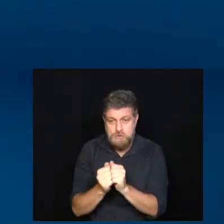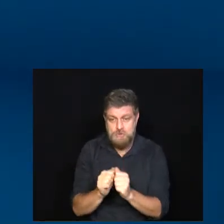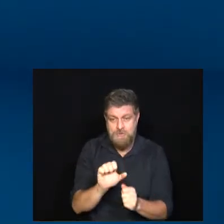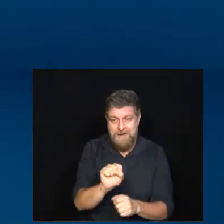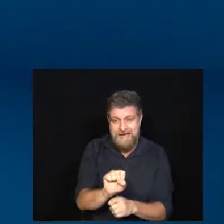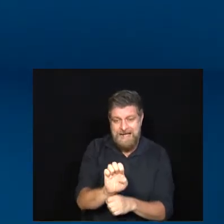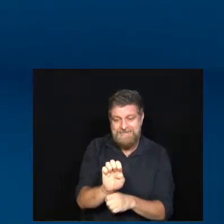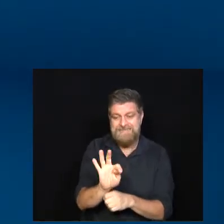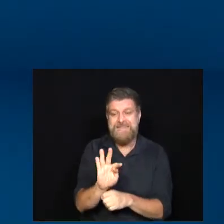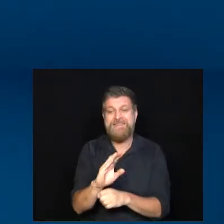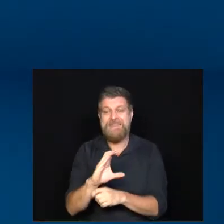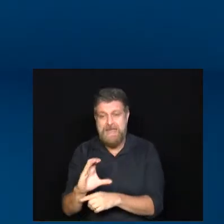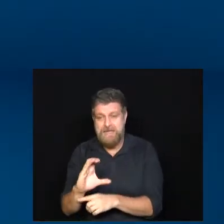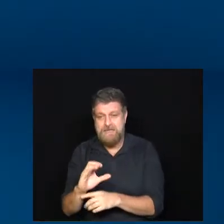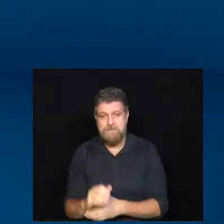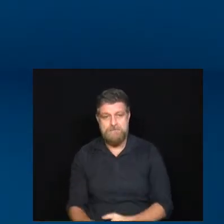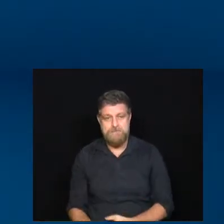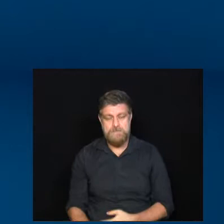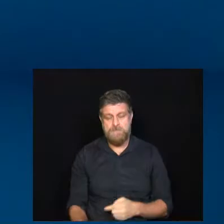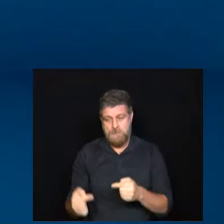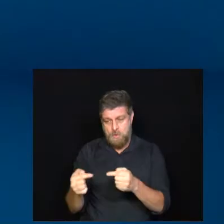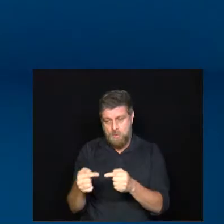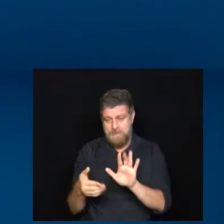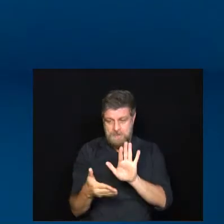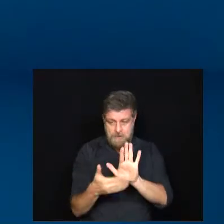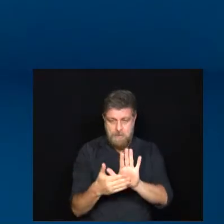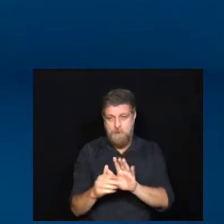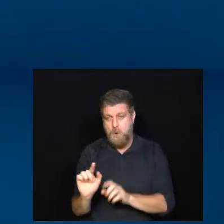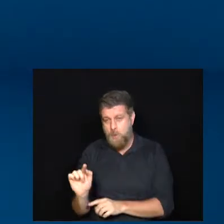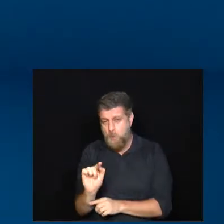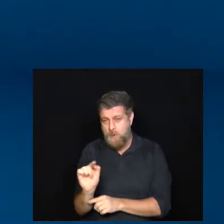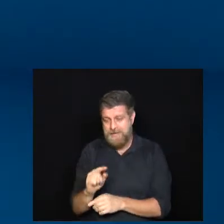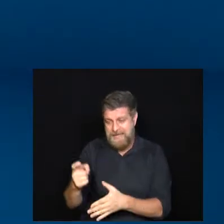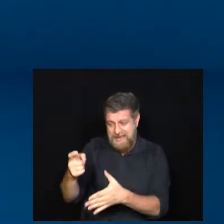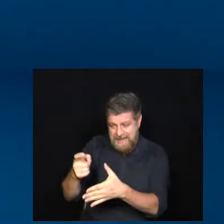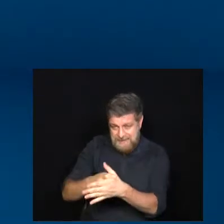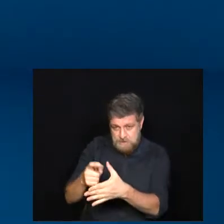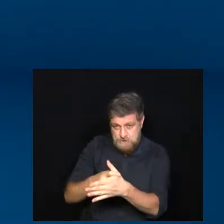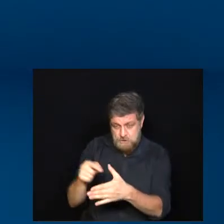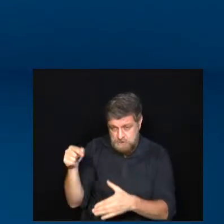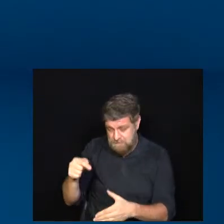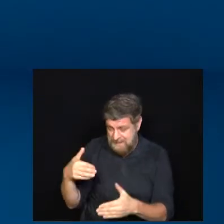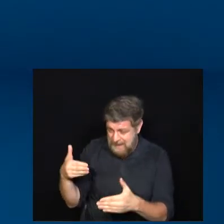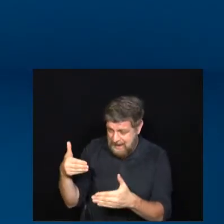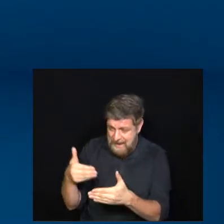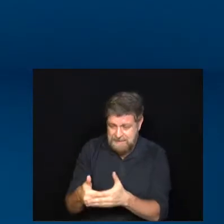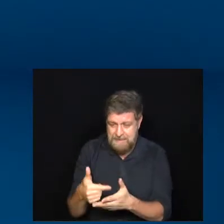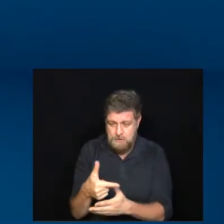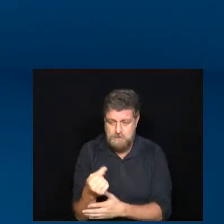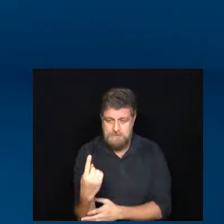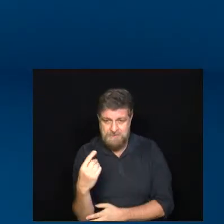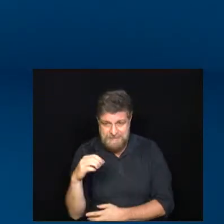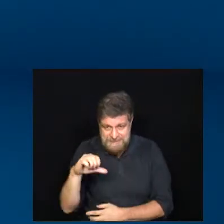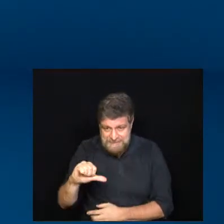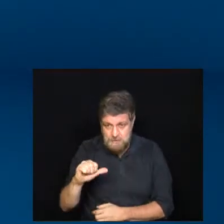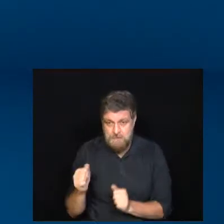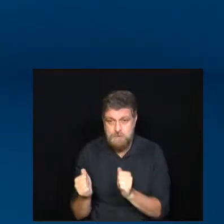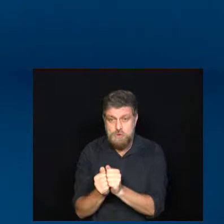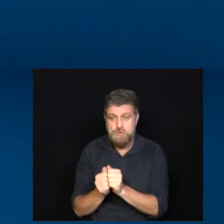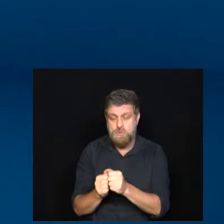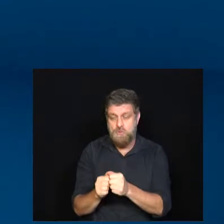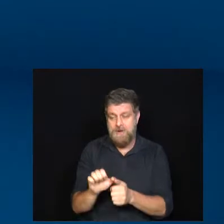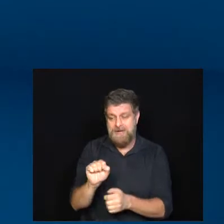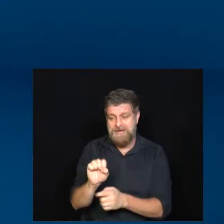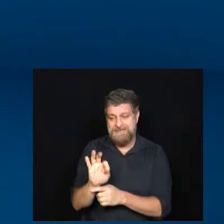autarquia. De acordo com a proposta, as dívidas constituídas até 2019 com a CETEC